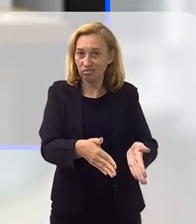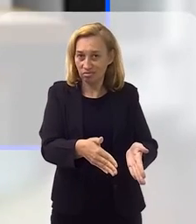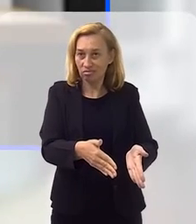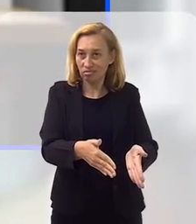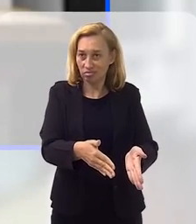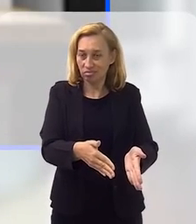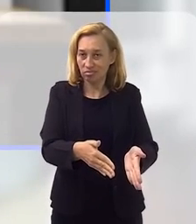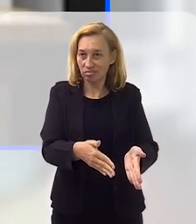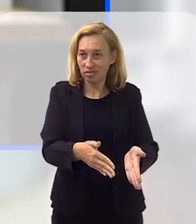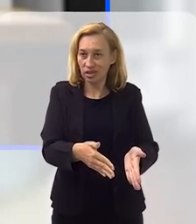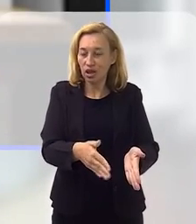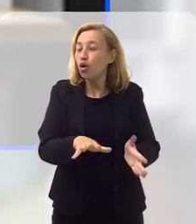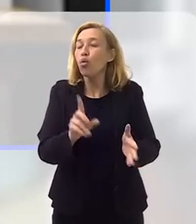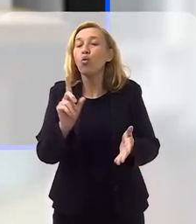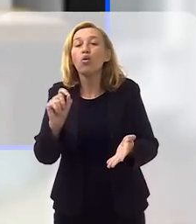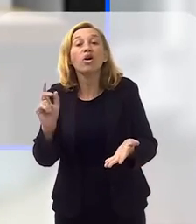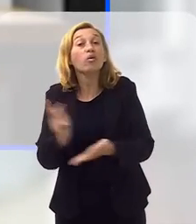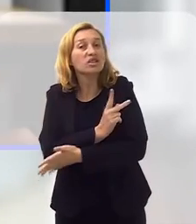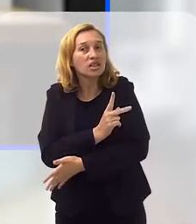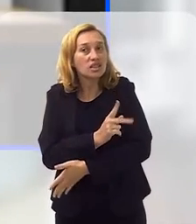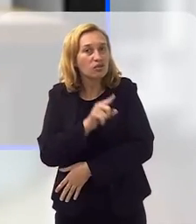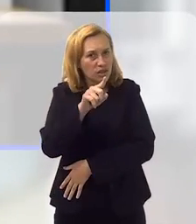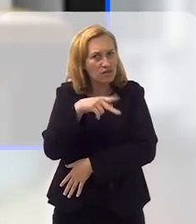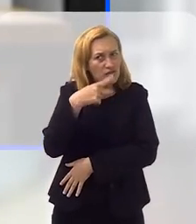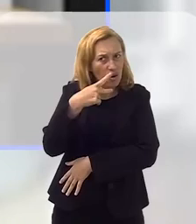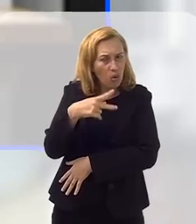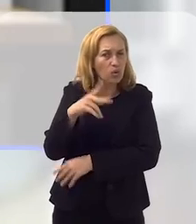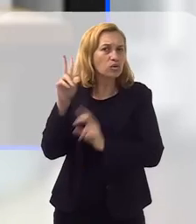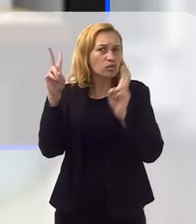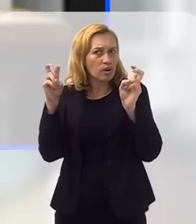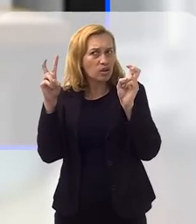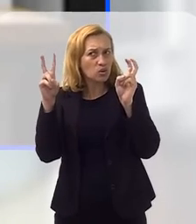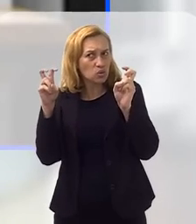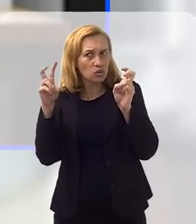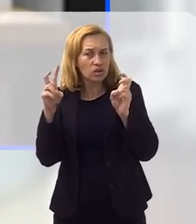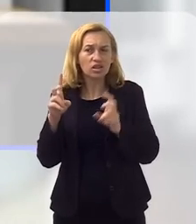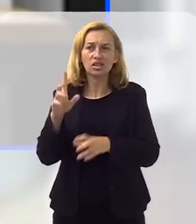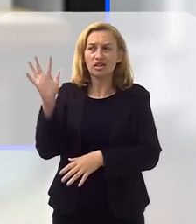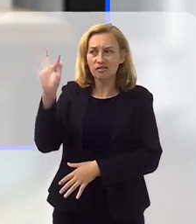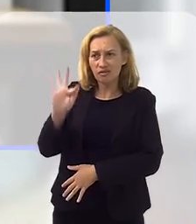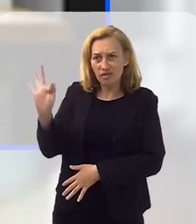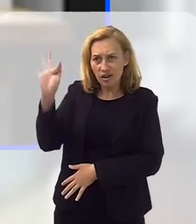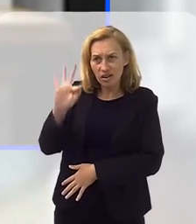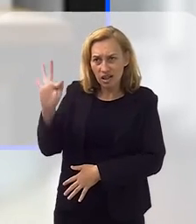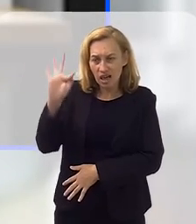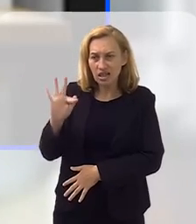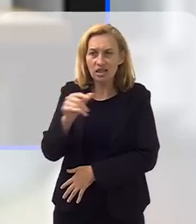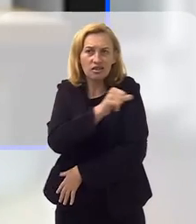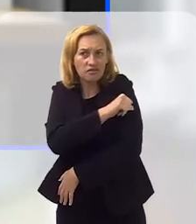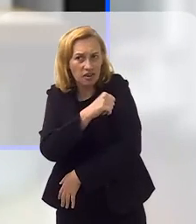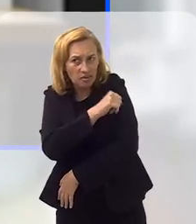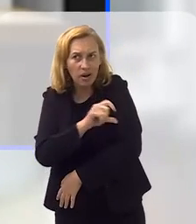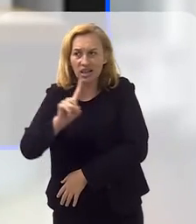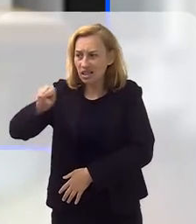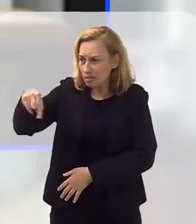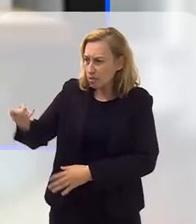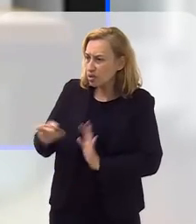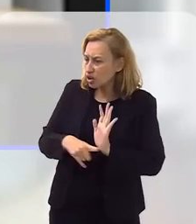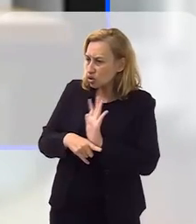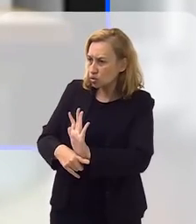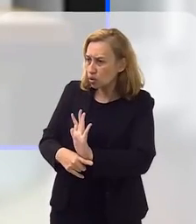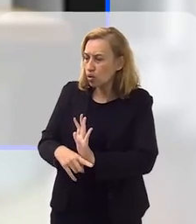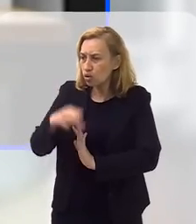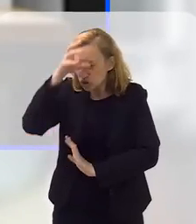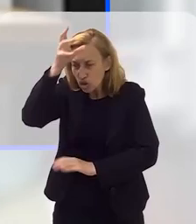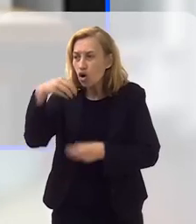estava predestinado a ela. O que que aconteceu? Você falou sobre a questão da faculdade, né? Fez a enfermagem, depois